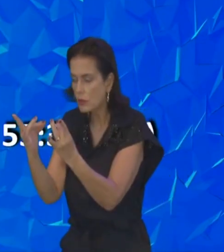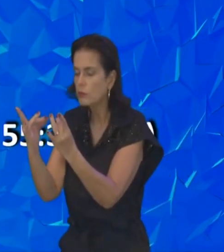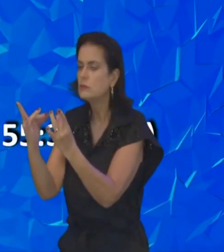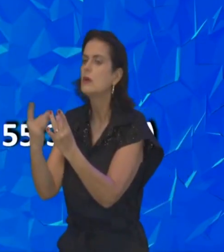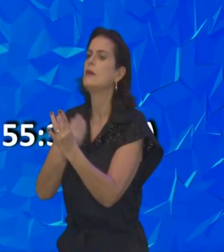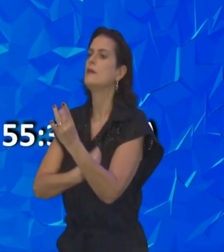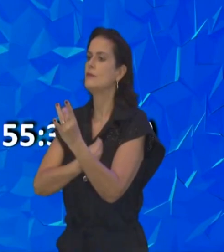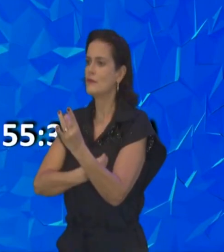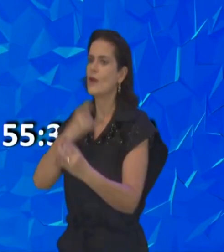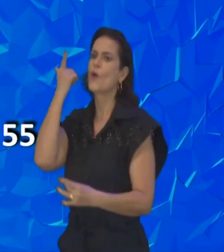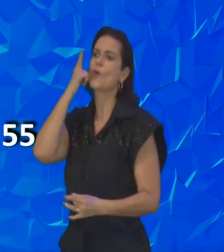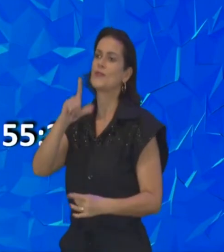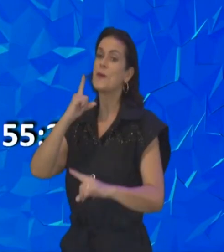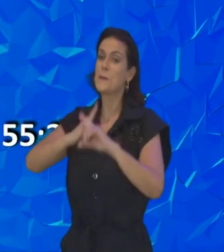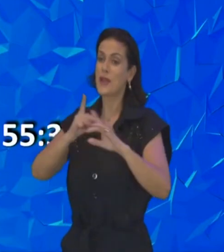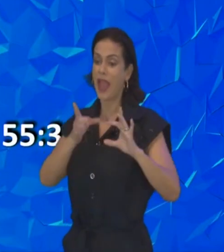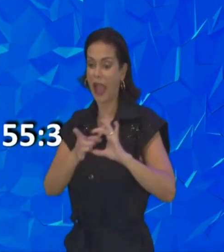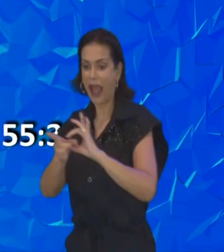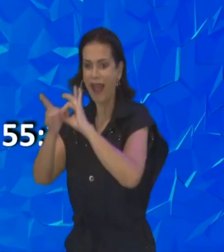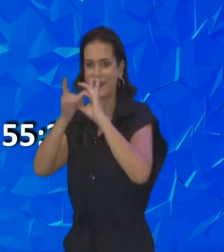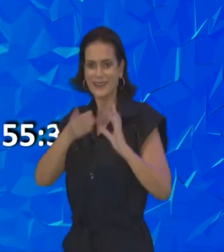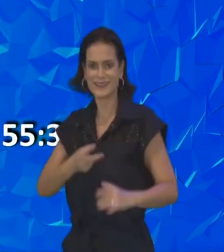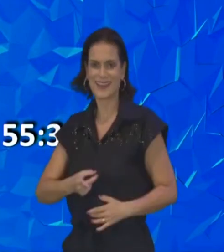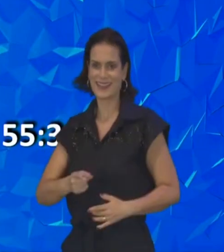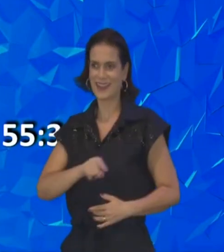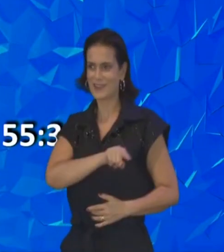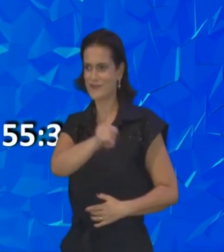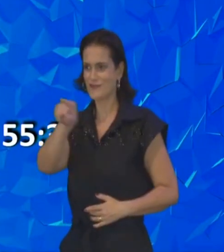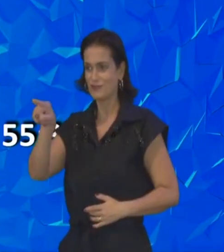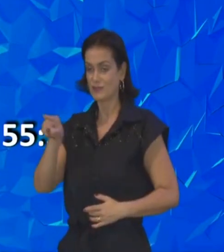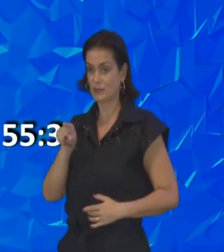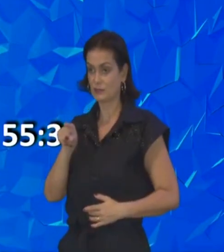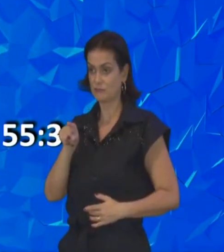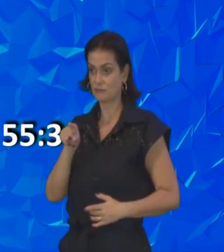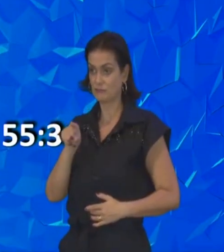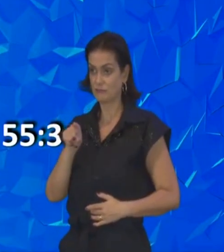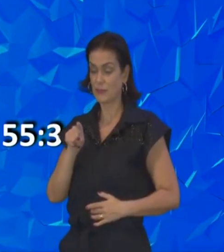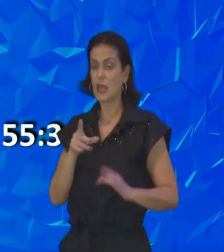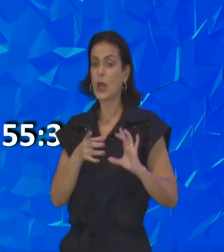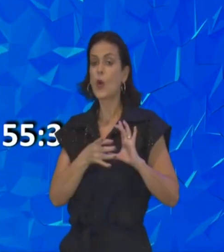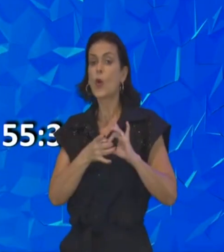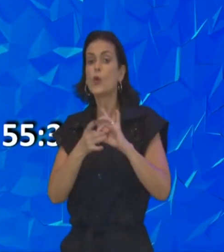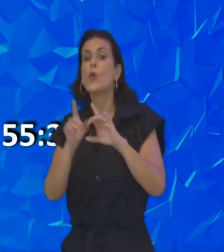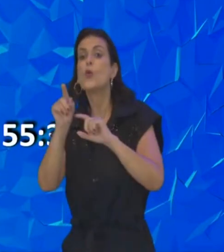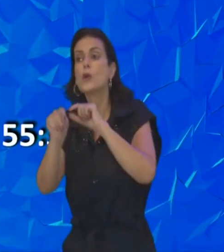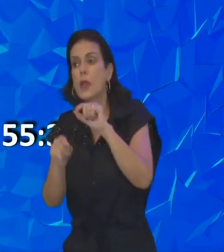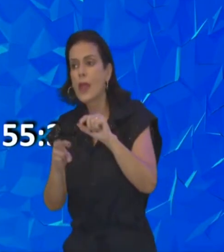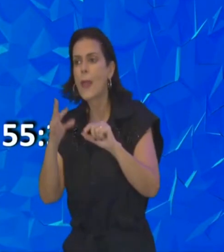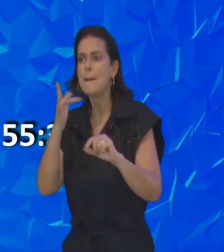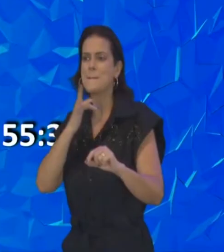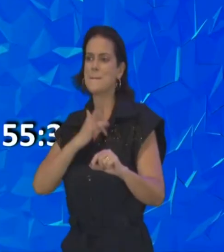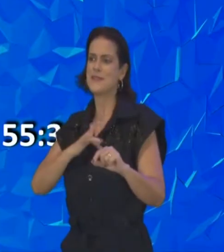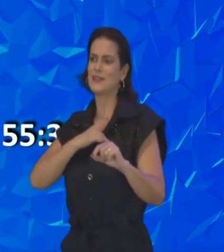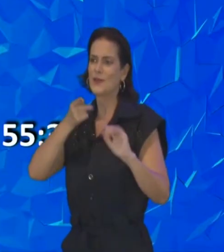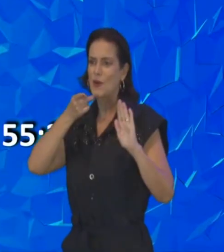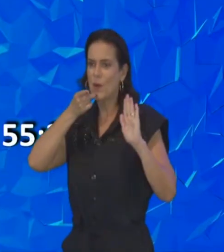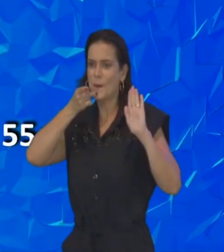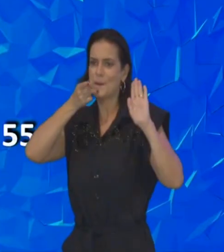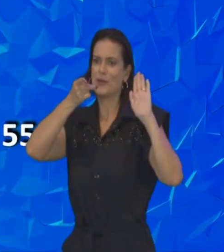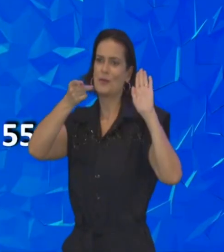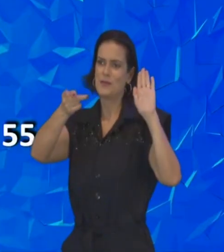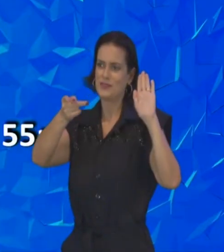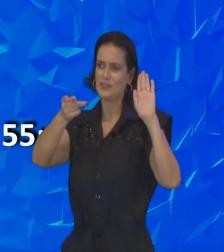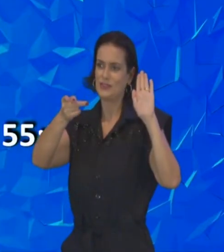Porque farei uma aliança eterna com vocês, que consiste nas fiéis misericórdias prometidas